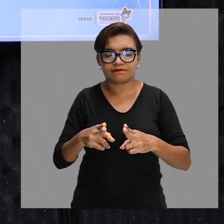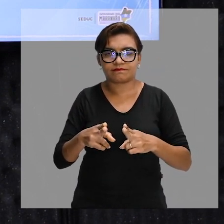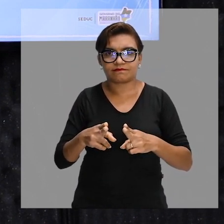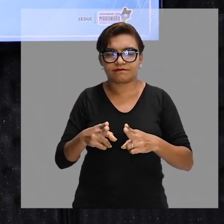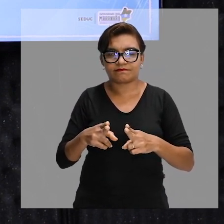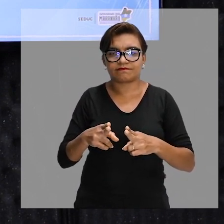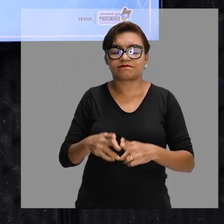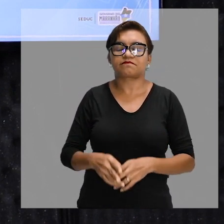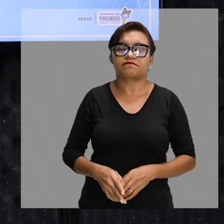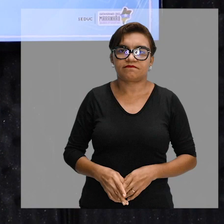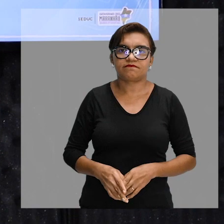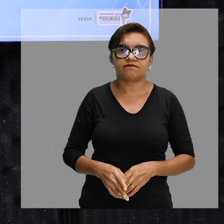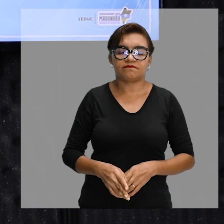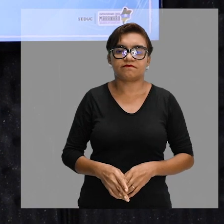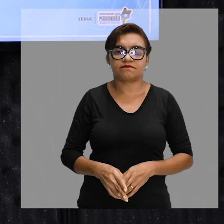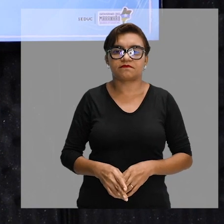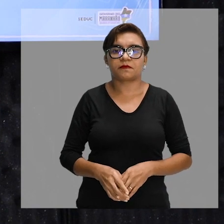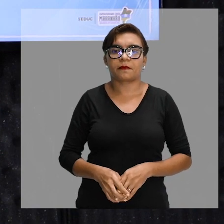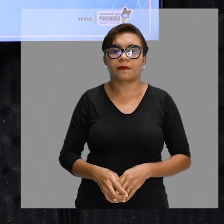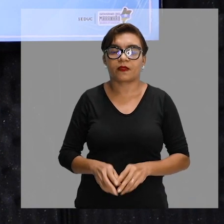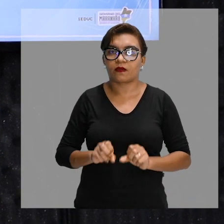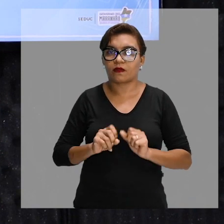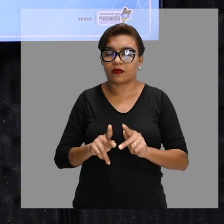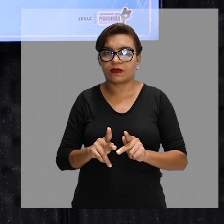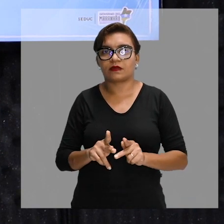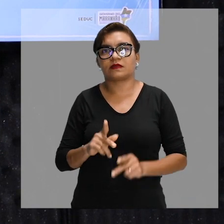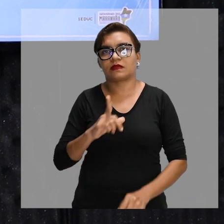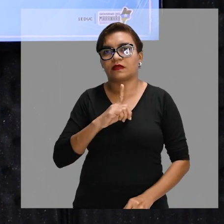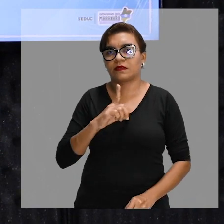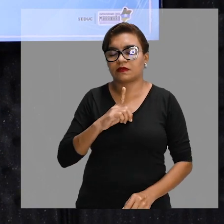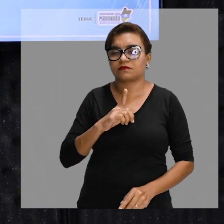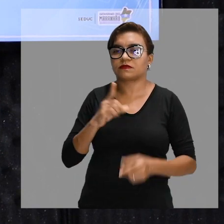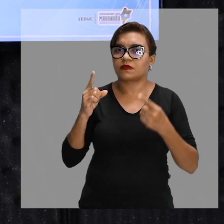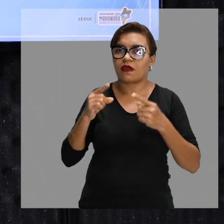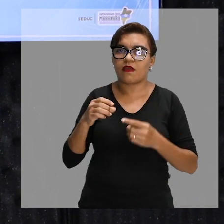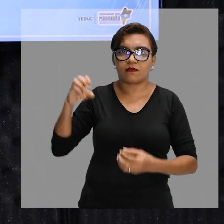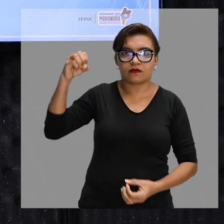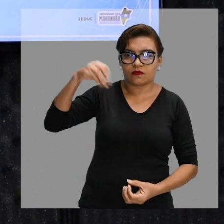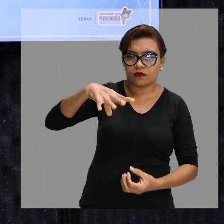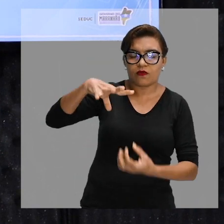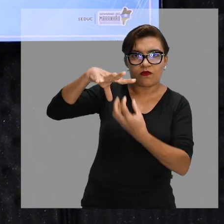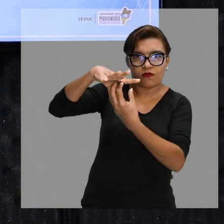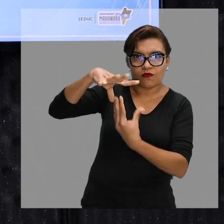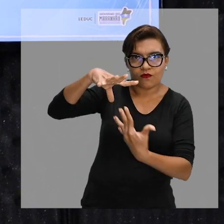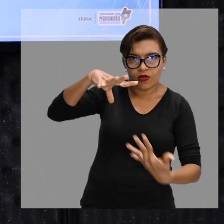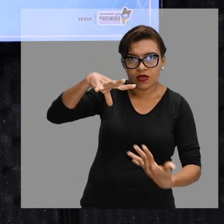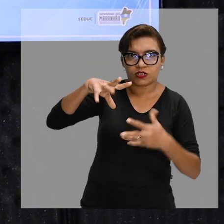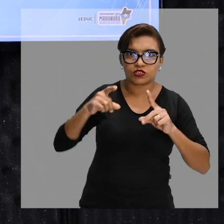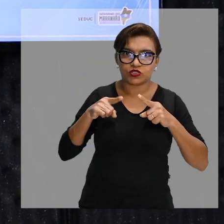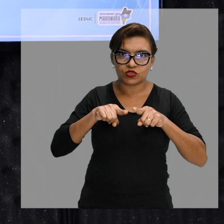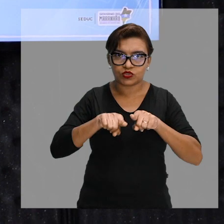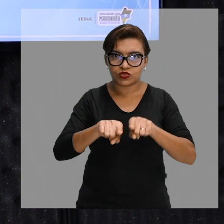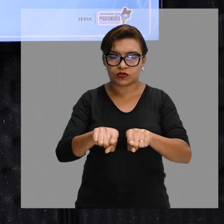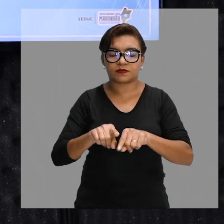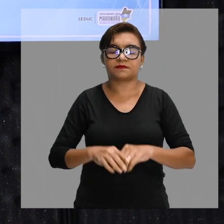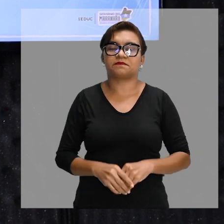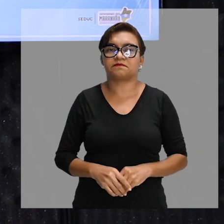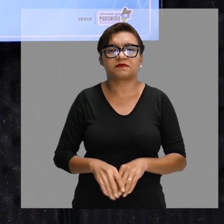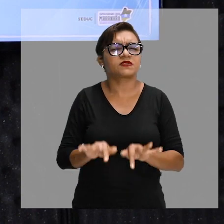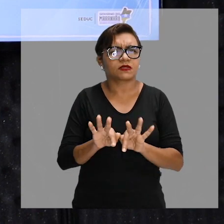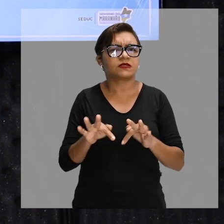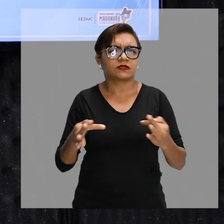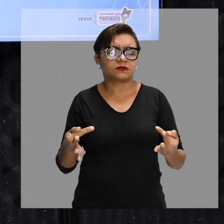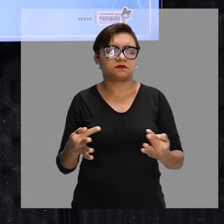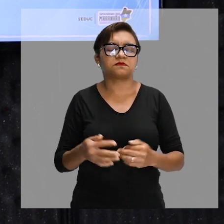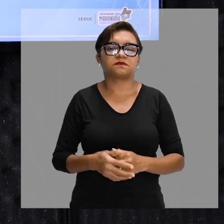esses são os raios cilíndricos ou paralelos, né? Os feixes cilíndricos ou paralelos, ok? Então, muito simples